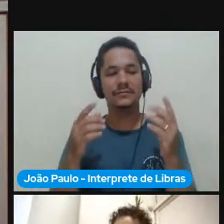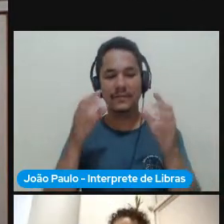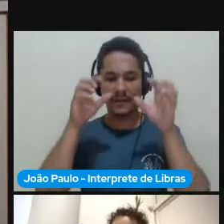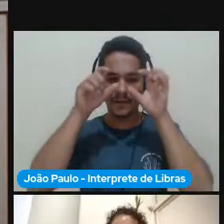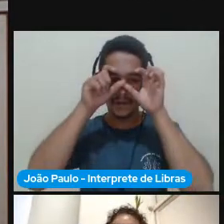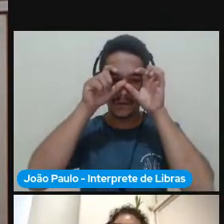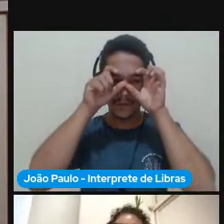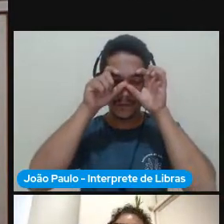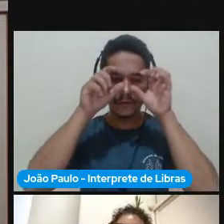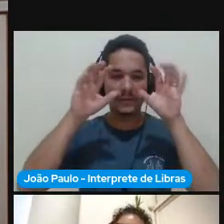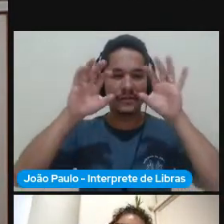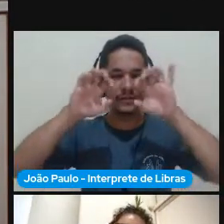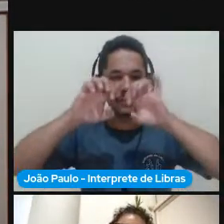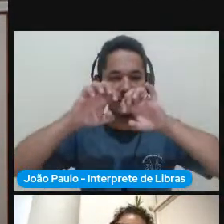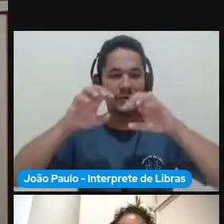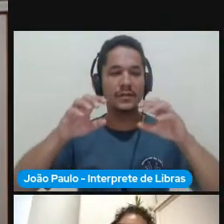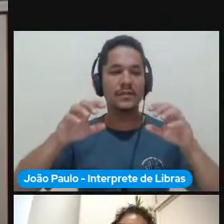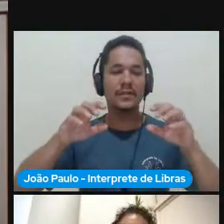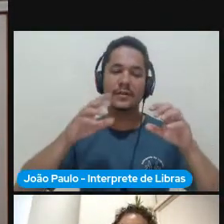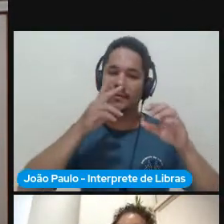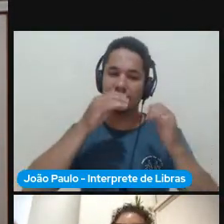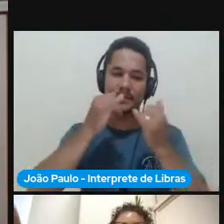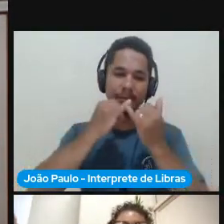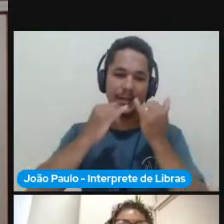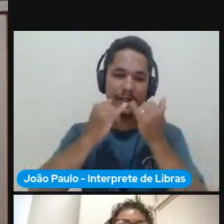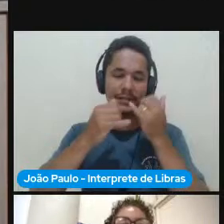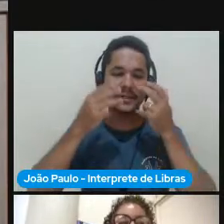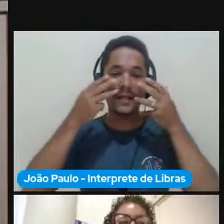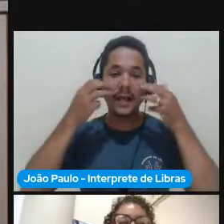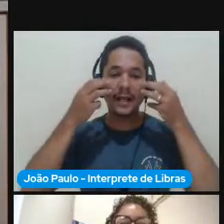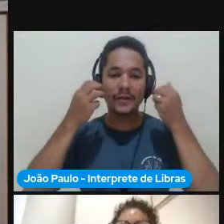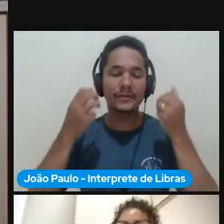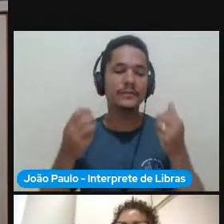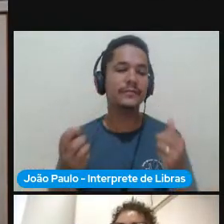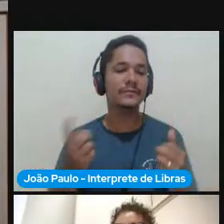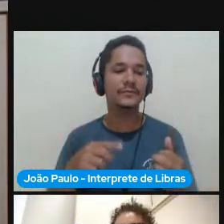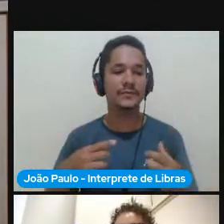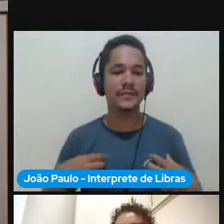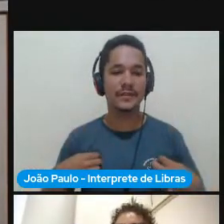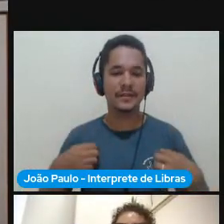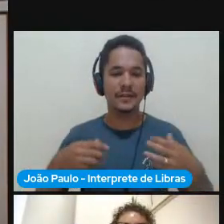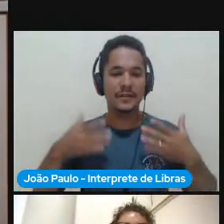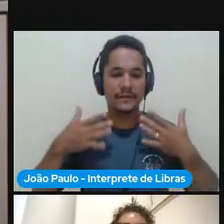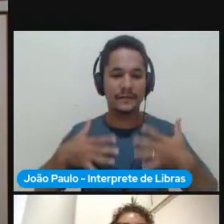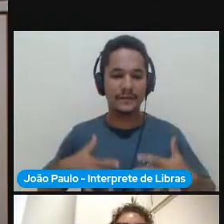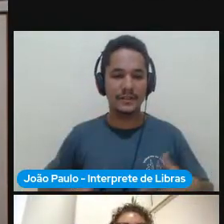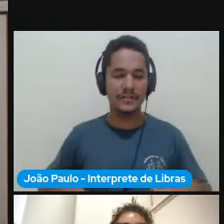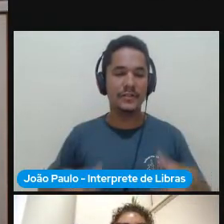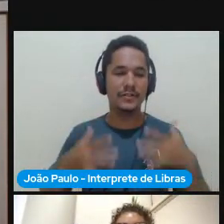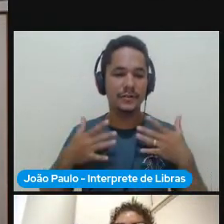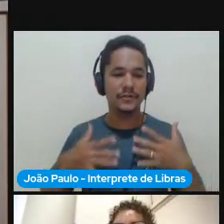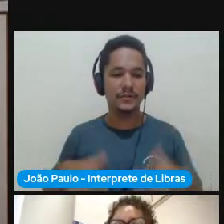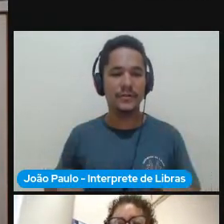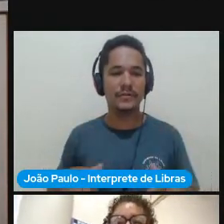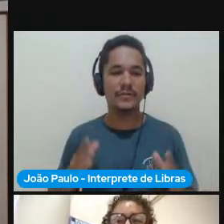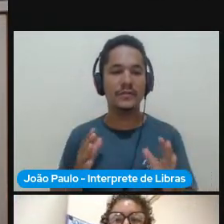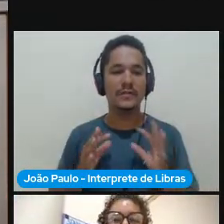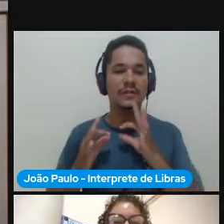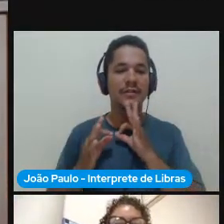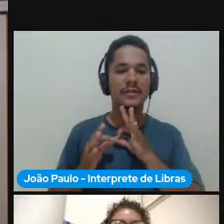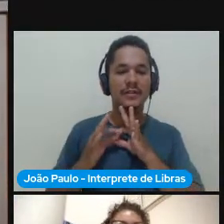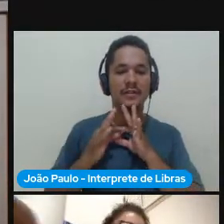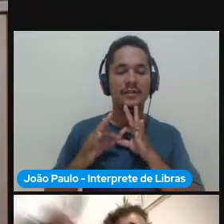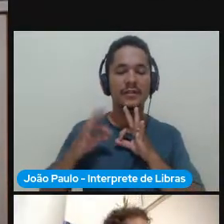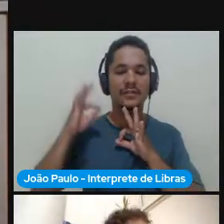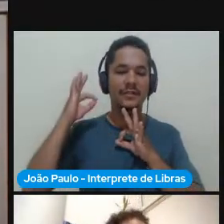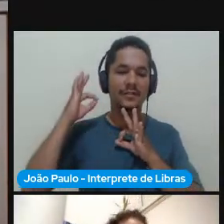óculos escuros, gateados, e hoje eu estou com um vestido, vocês estão vendo só aqui a parte de cima, tem uma golinha preta aqui, estou com um colarzinho e